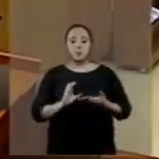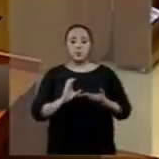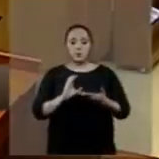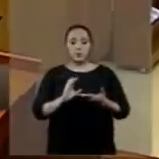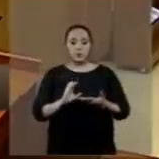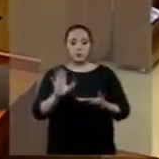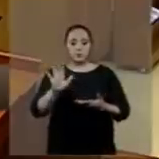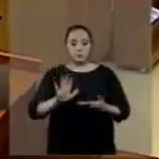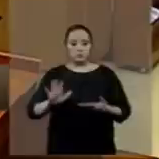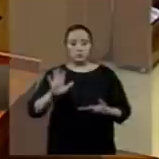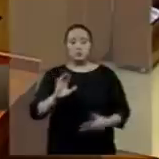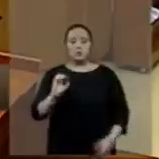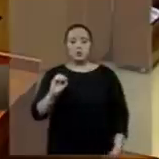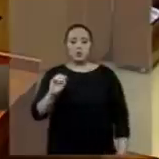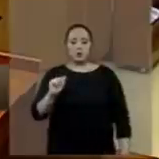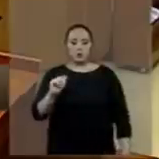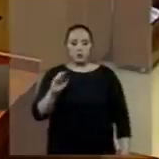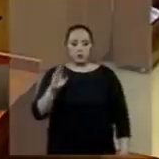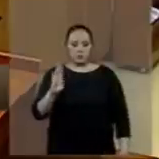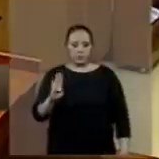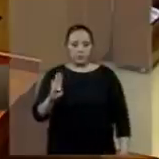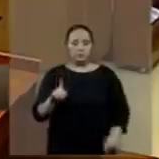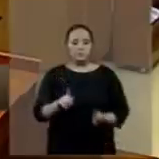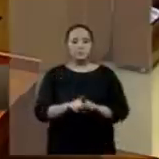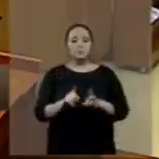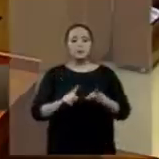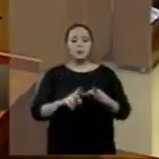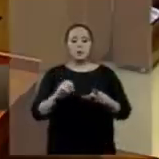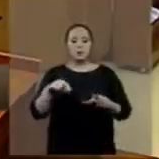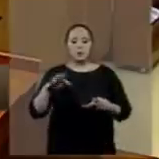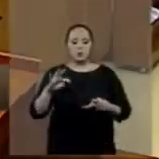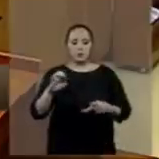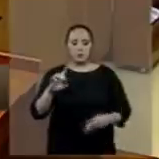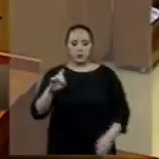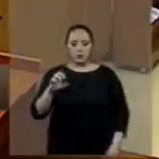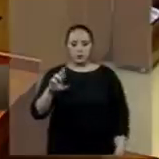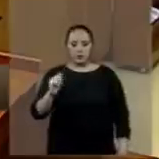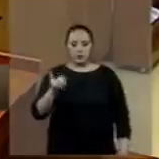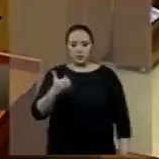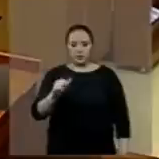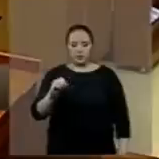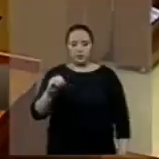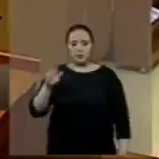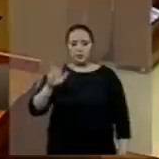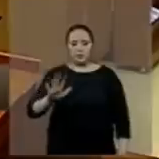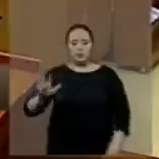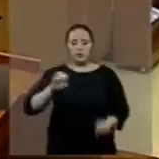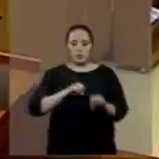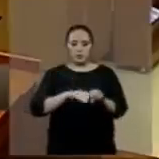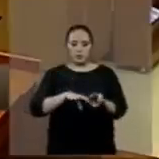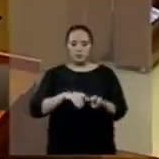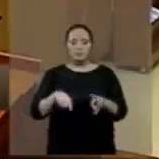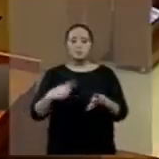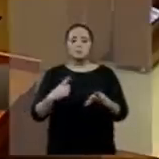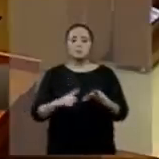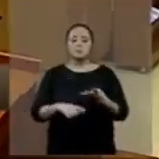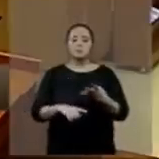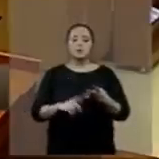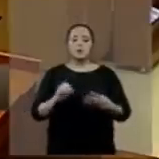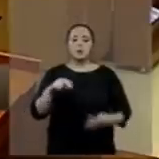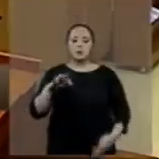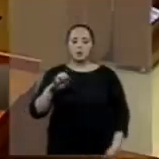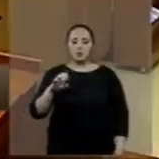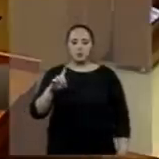Ordem dos Advogados do Brasil, a Confederação Nacional do Estabelecimento de Ensino e a Confederação Nacional